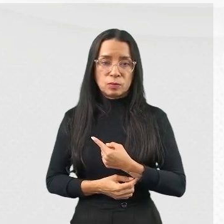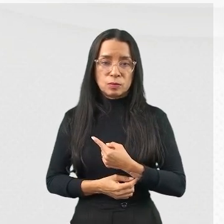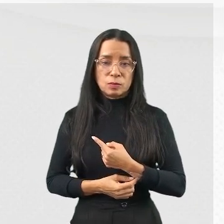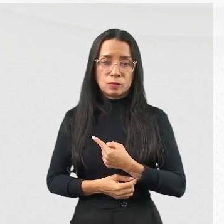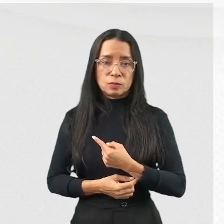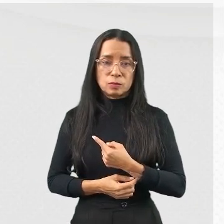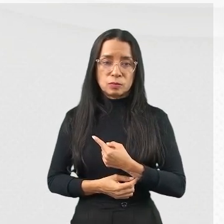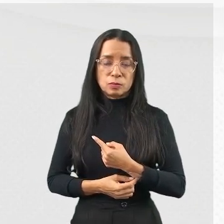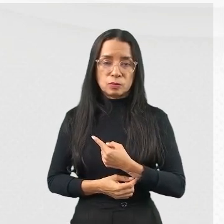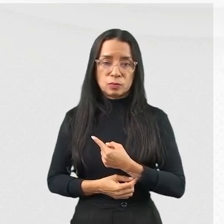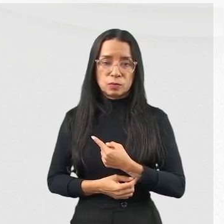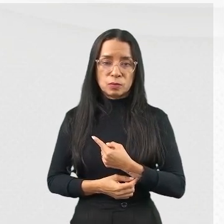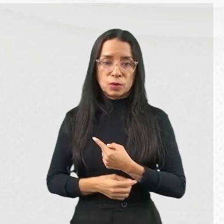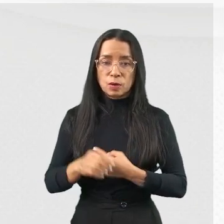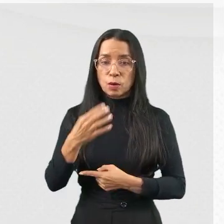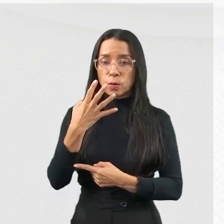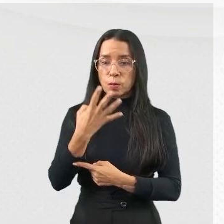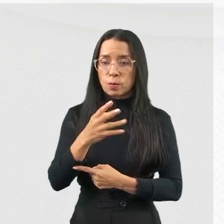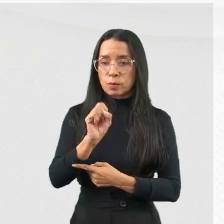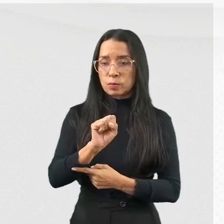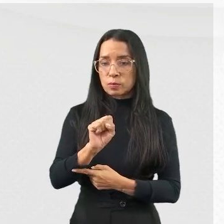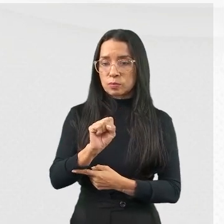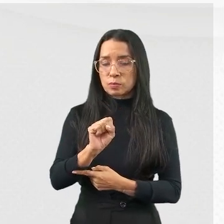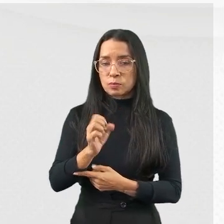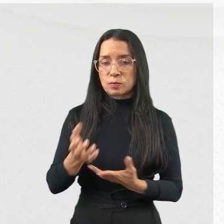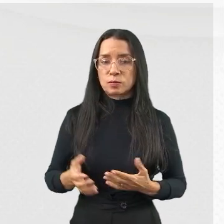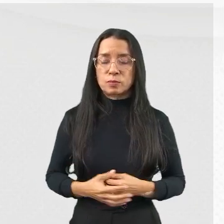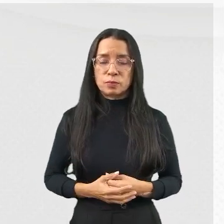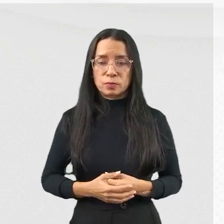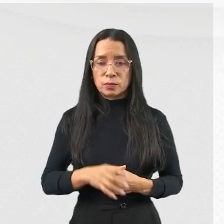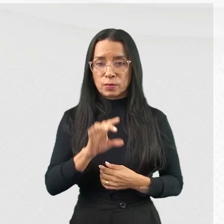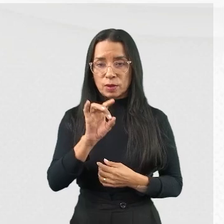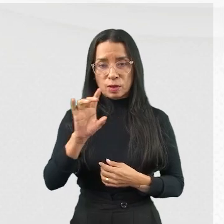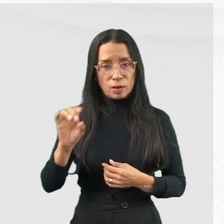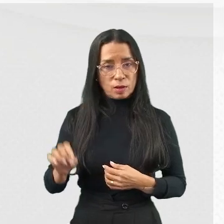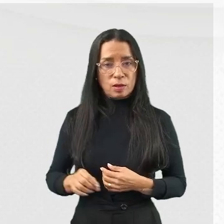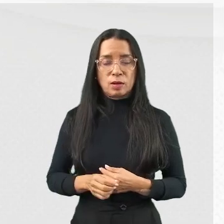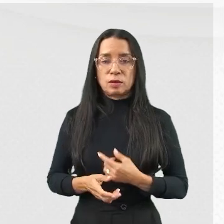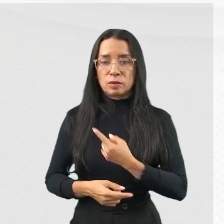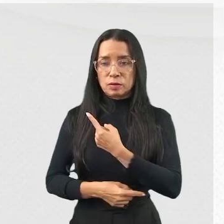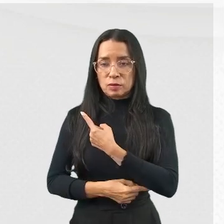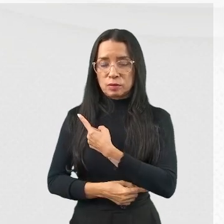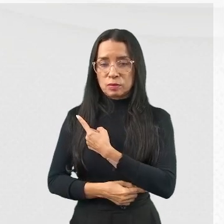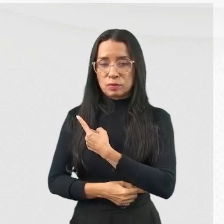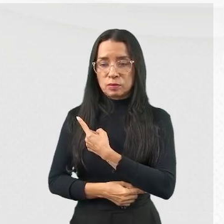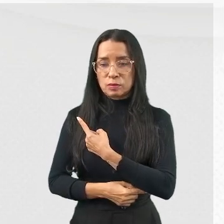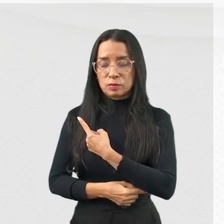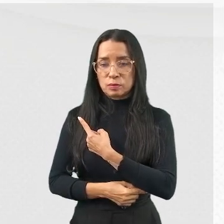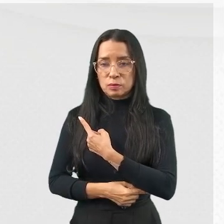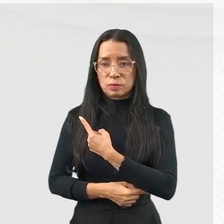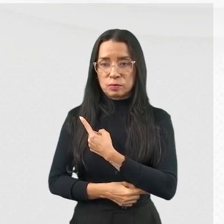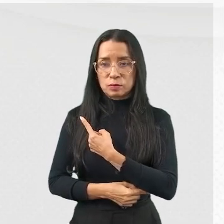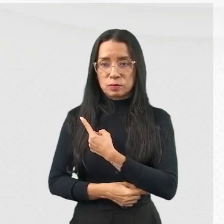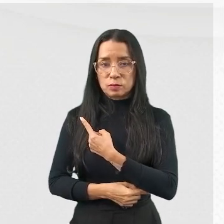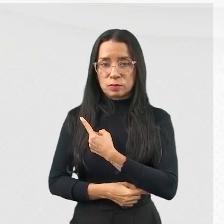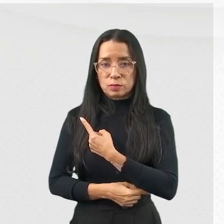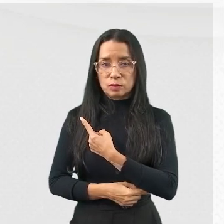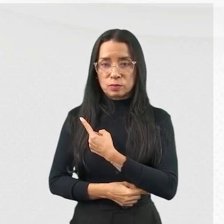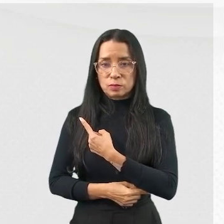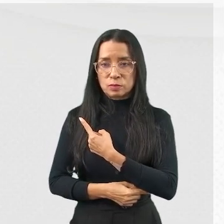O período é de 4 segundos. Cada cavalo executa um movimento circular uniforme com frequência